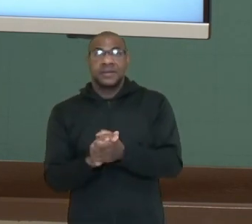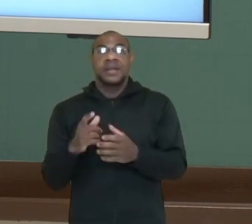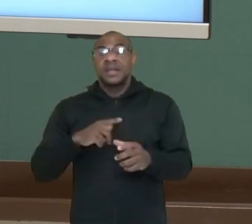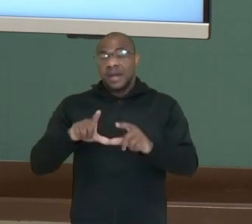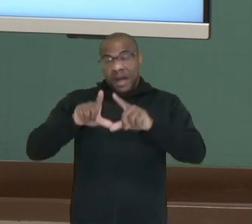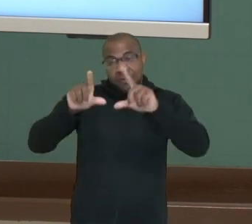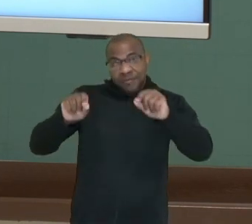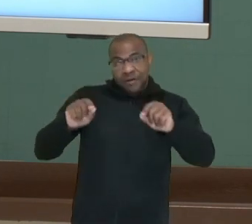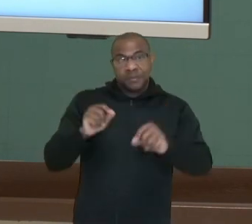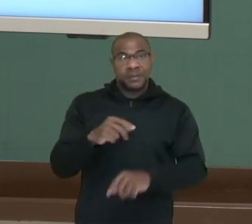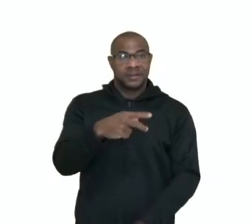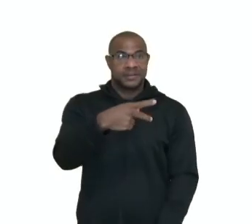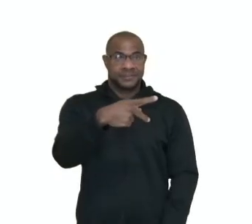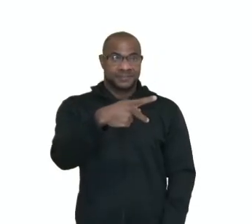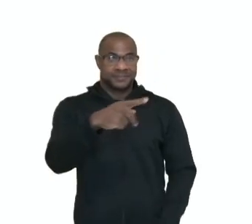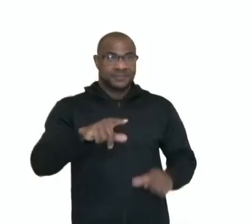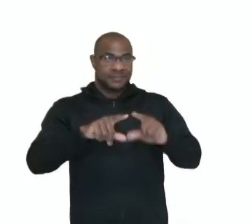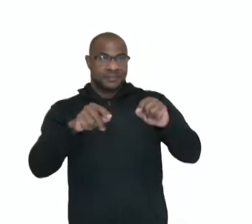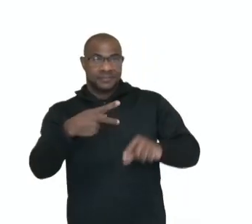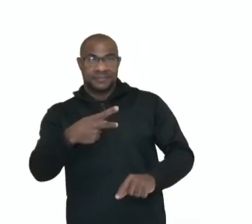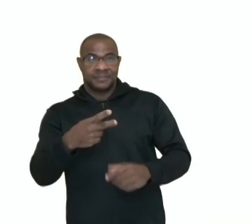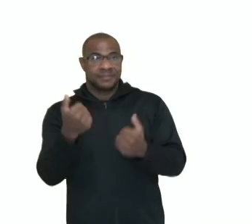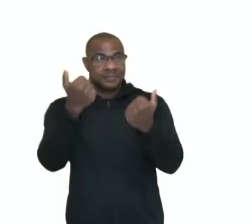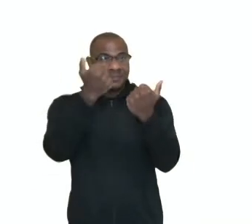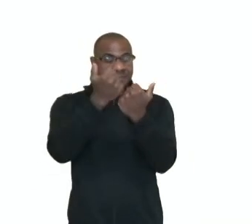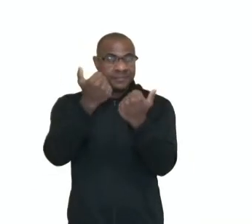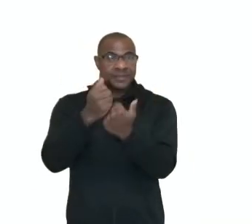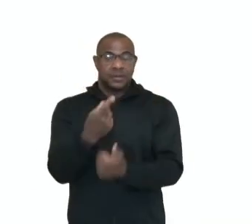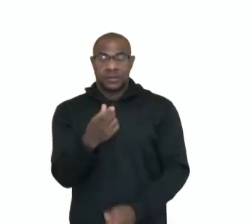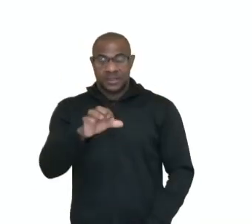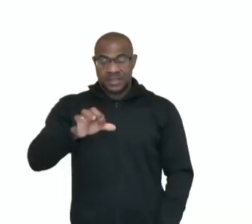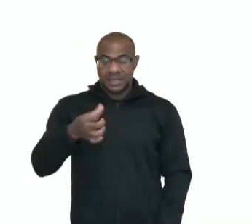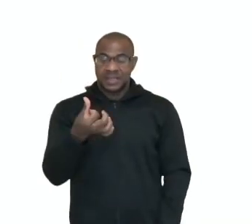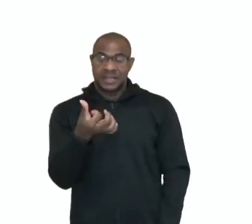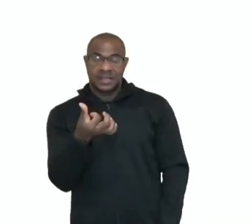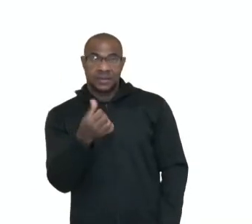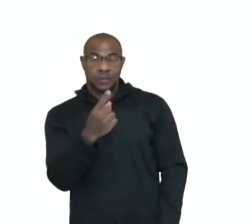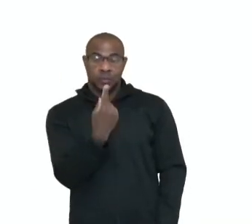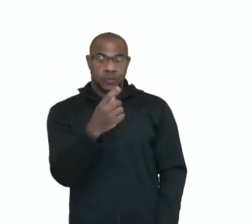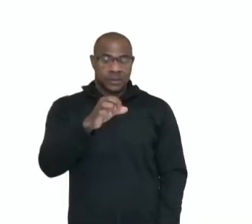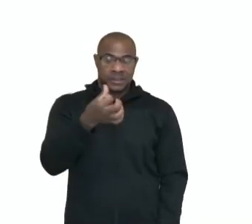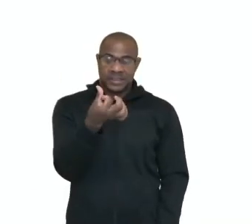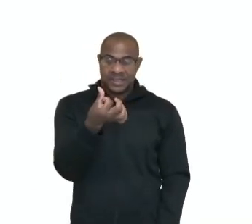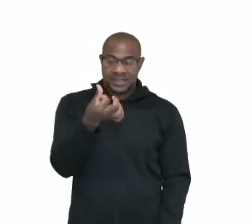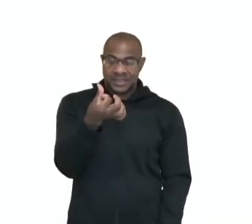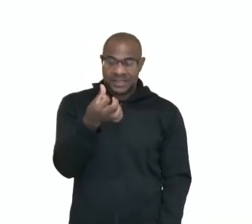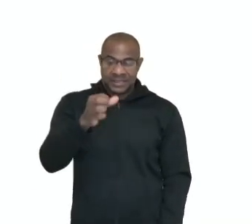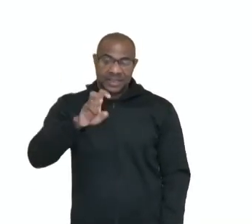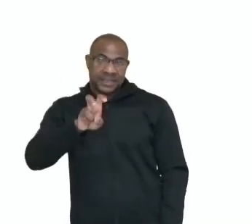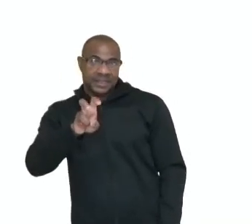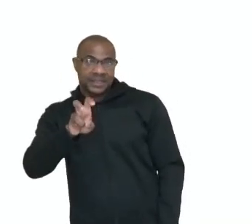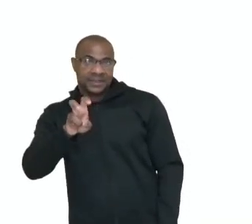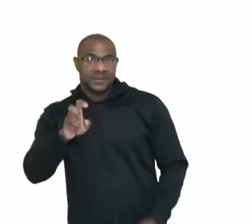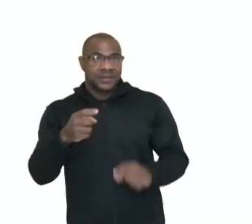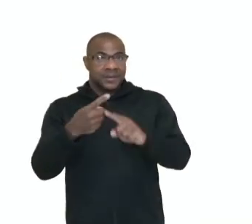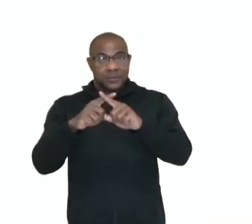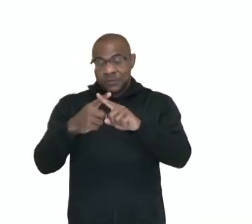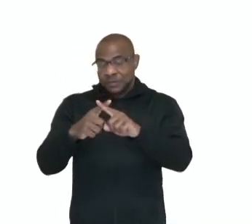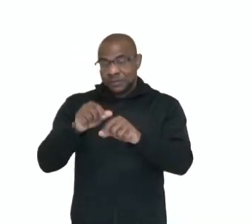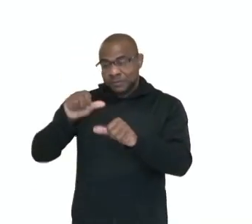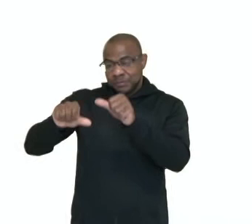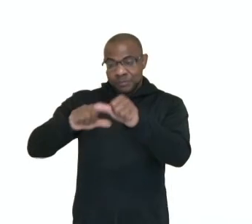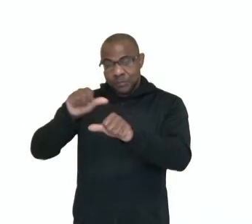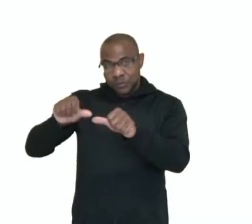no enunciado, naquela função dada no enunciado. 1,65 que está multiplicando vai passar dividindo, faz o